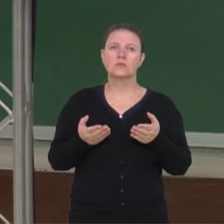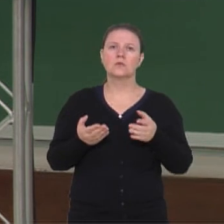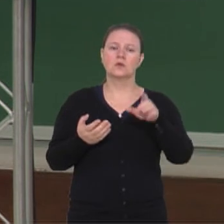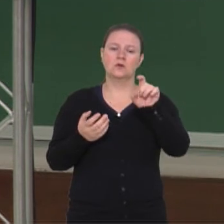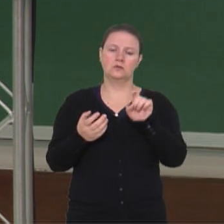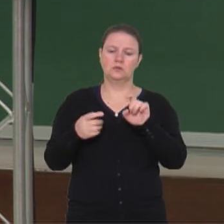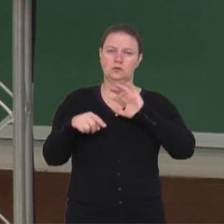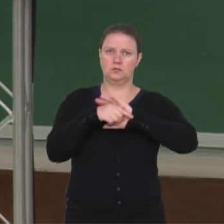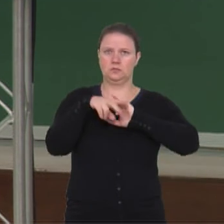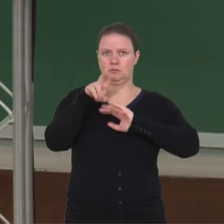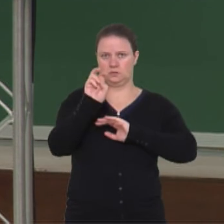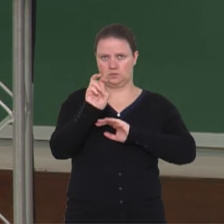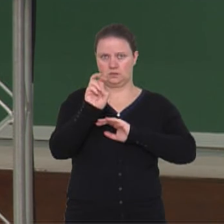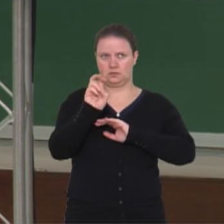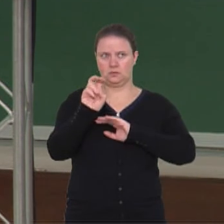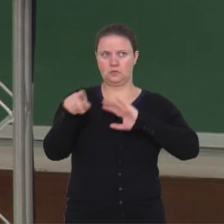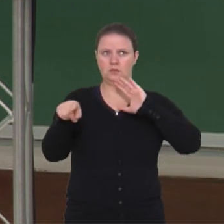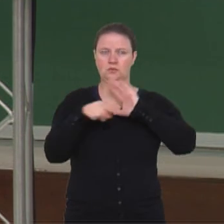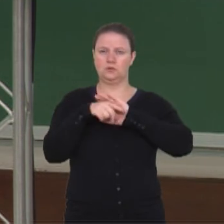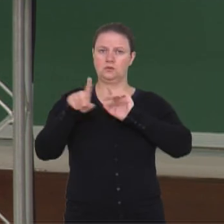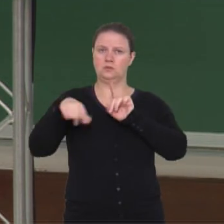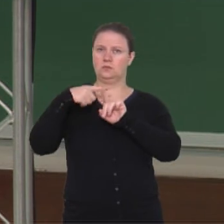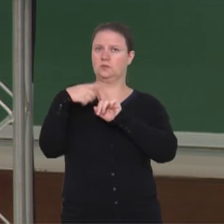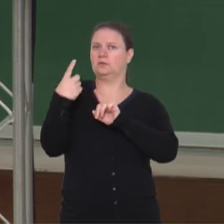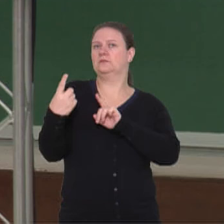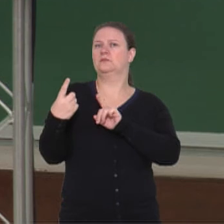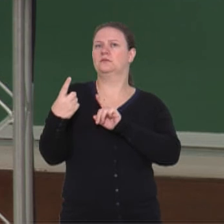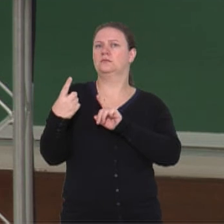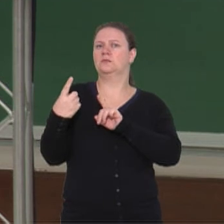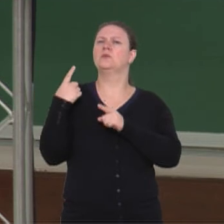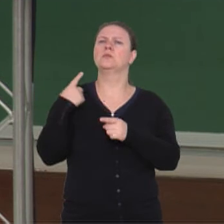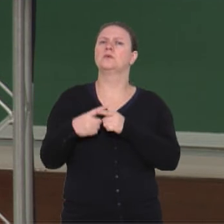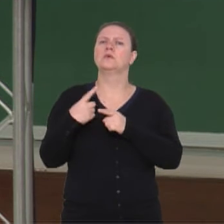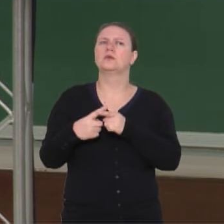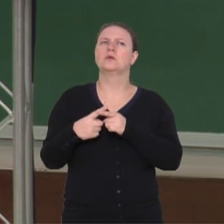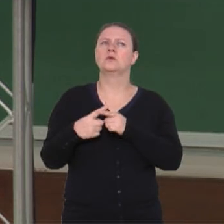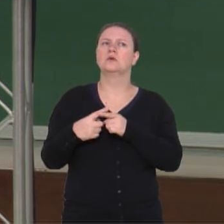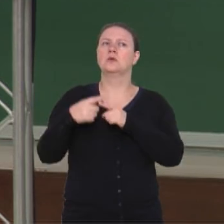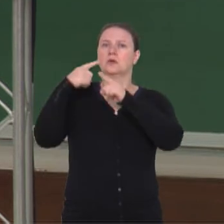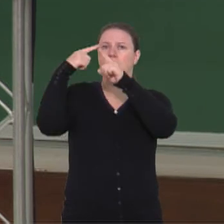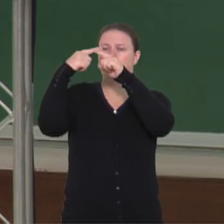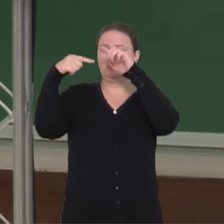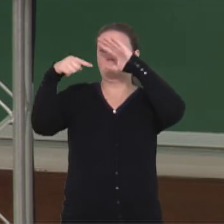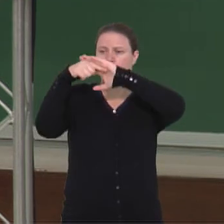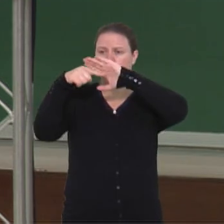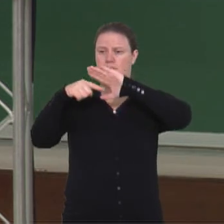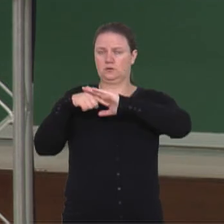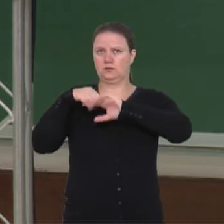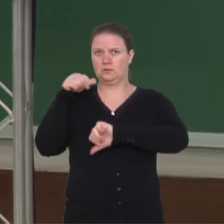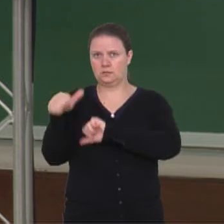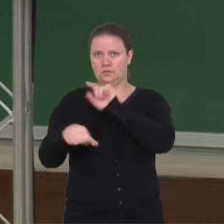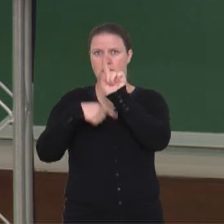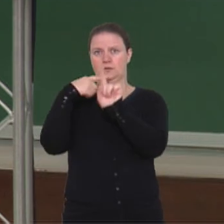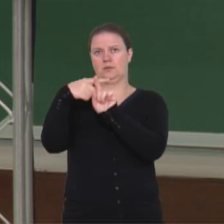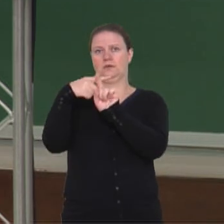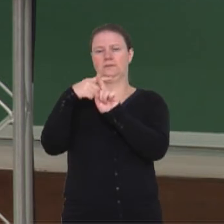terá X menos 5, X mais 1. Por que mais 1, professor? Menos, menos, mais. Vamos para o